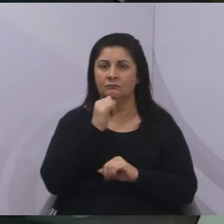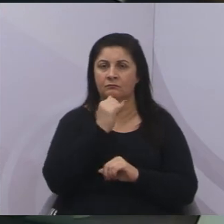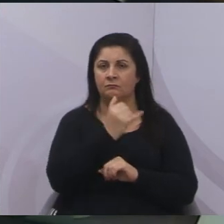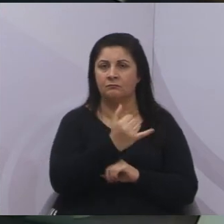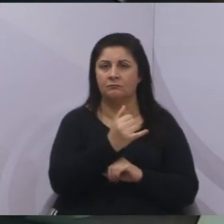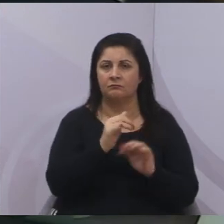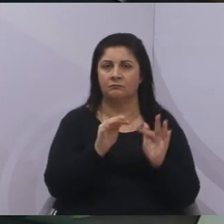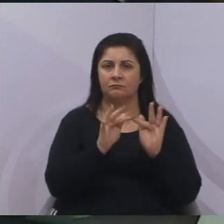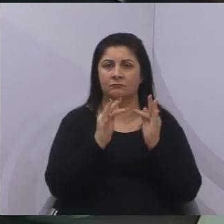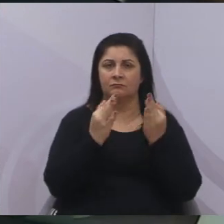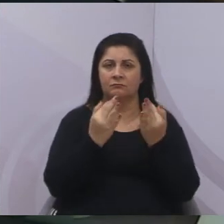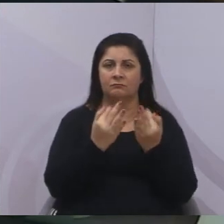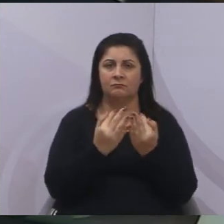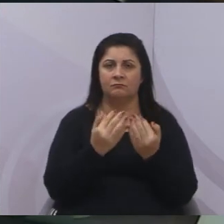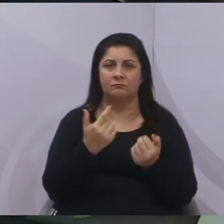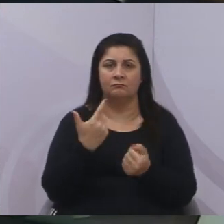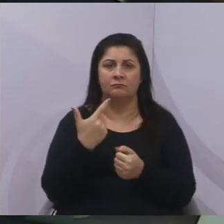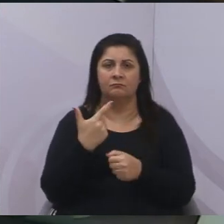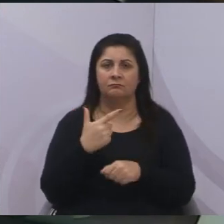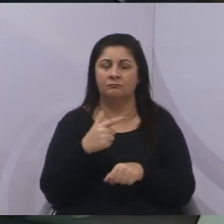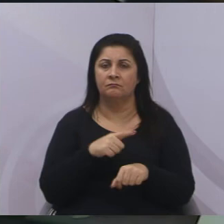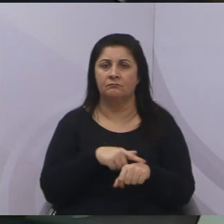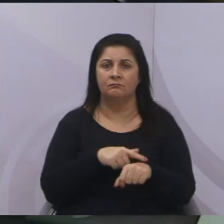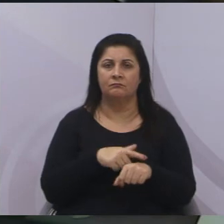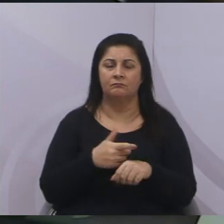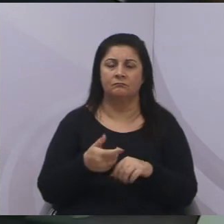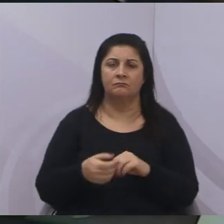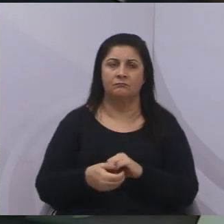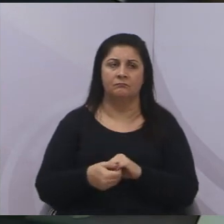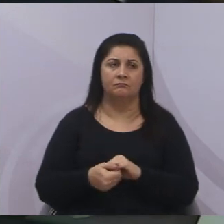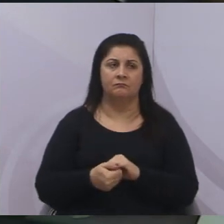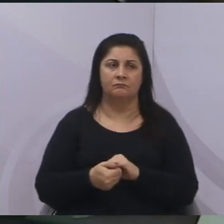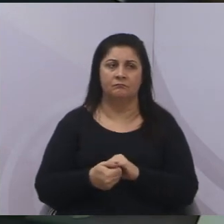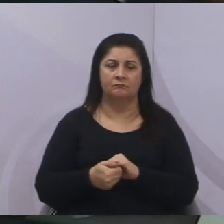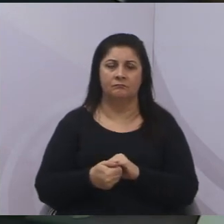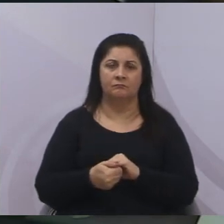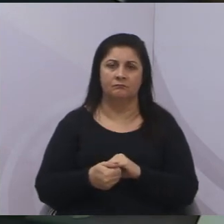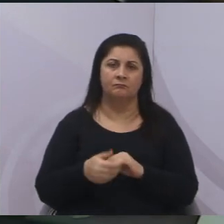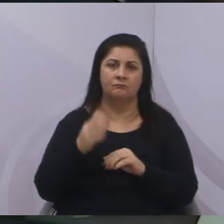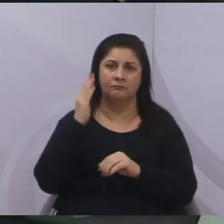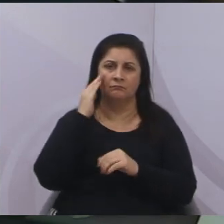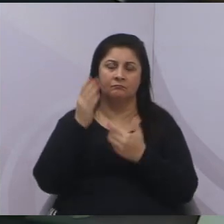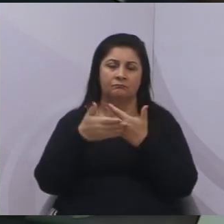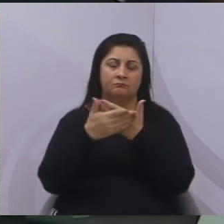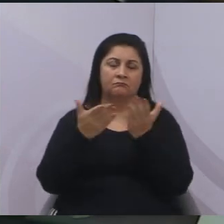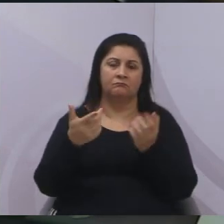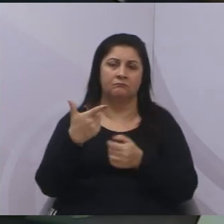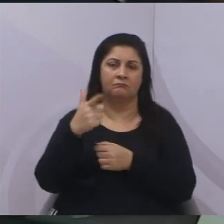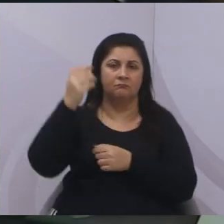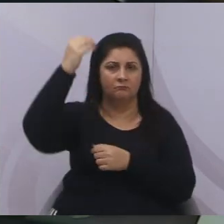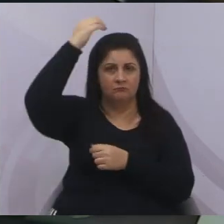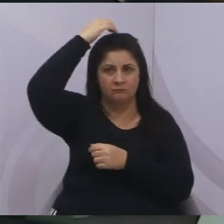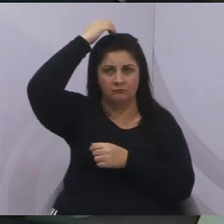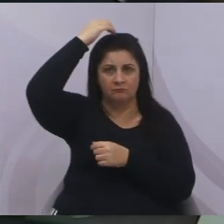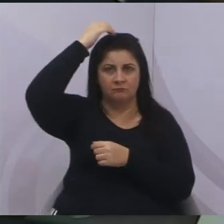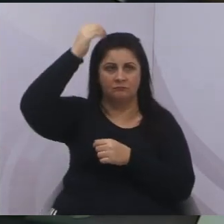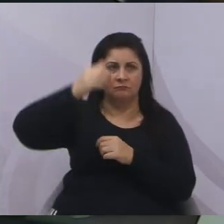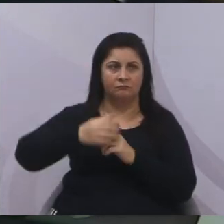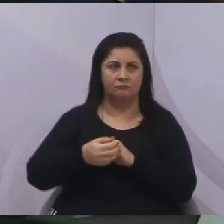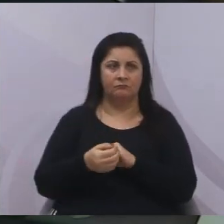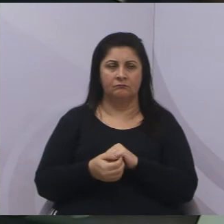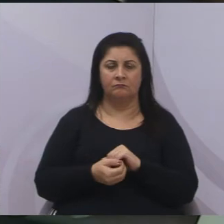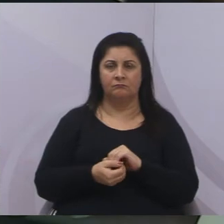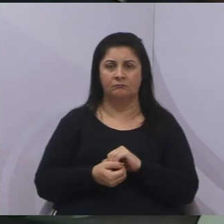existe previsão para a cirurgia. Como eu estou falando, vocês não têm culpa, porque são pessoas que ficaram